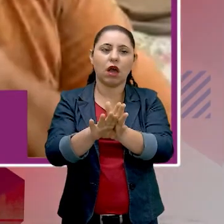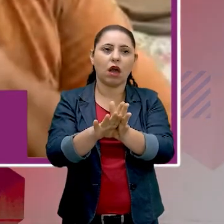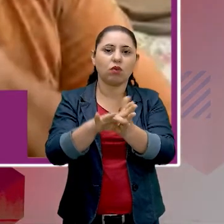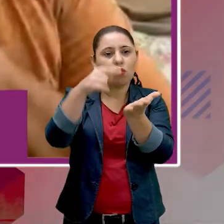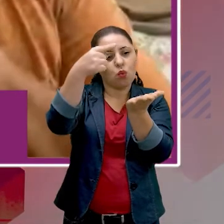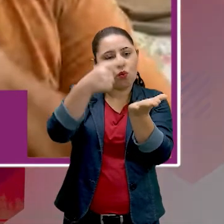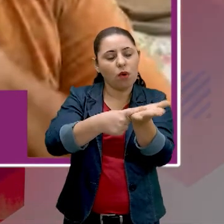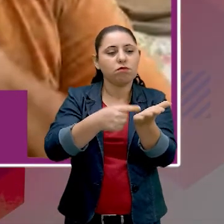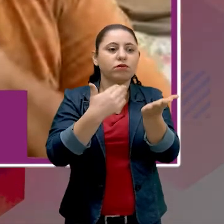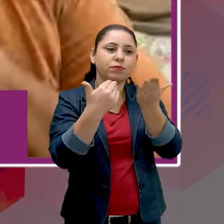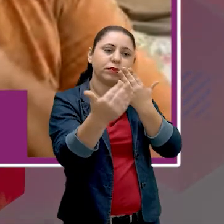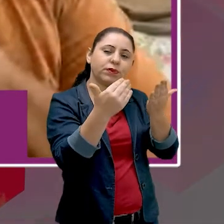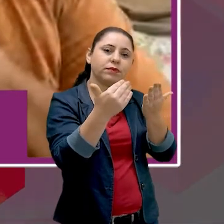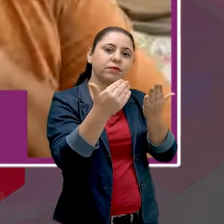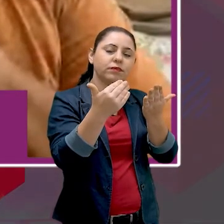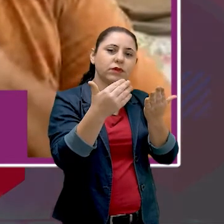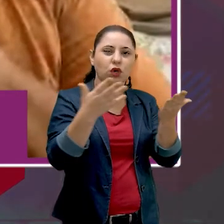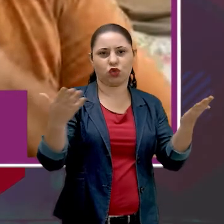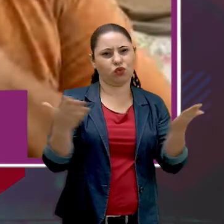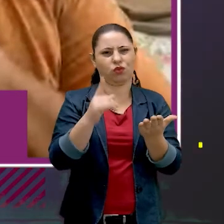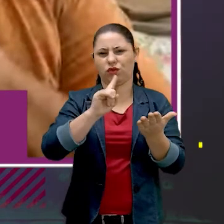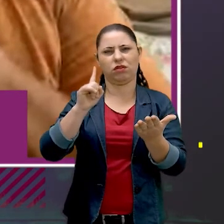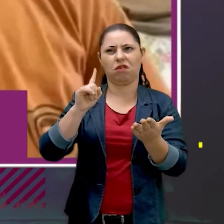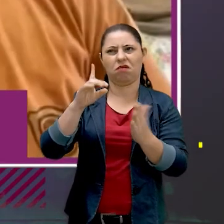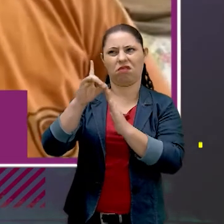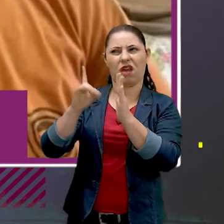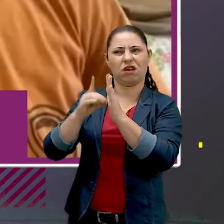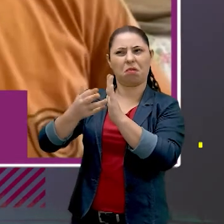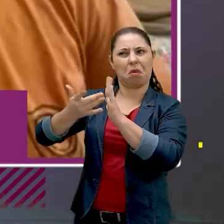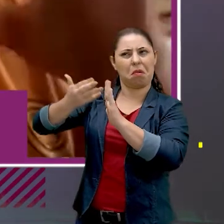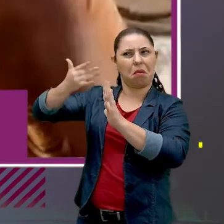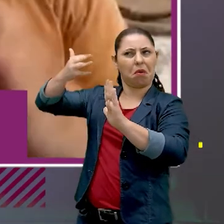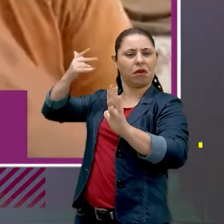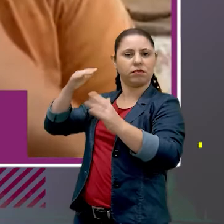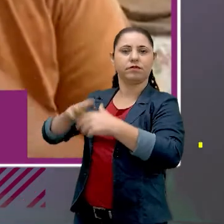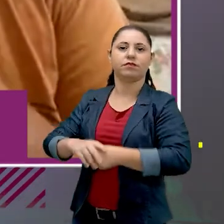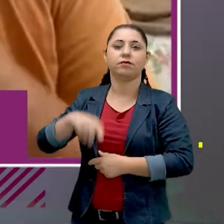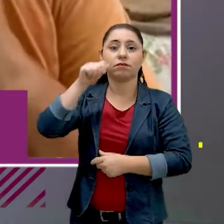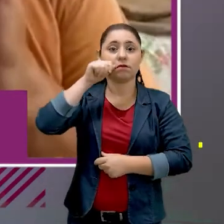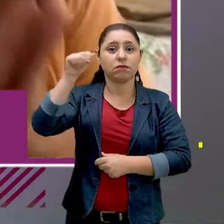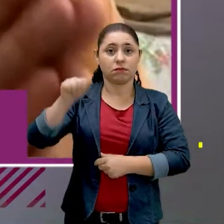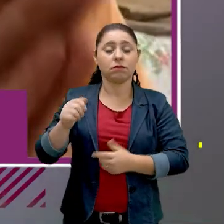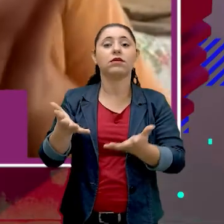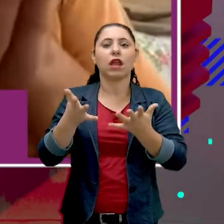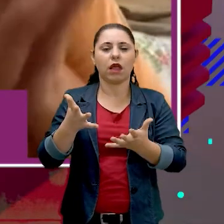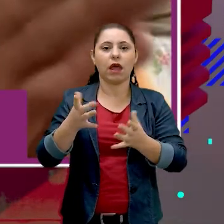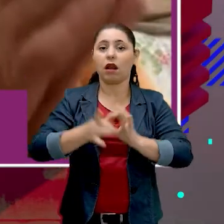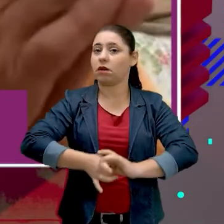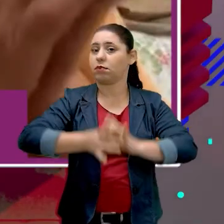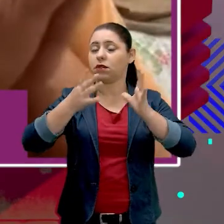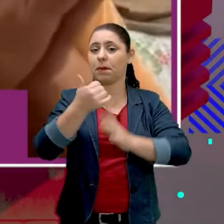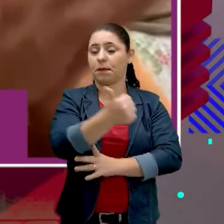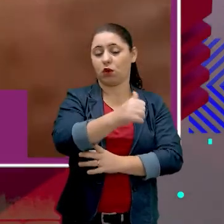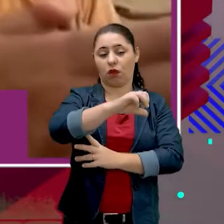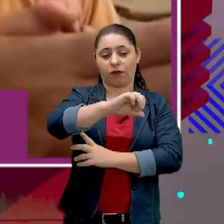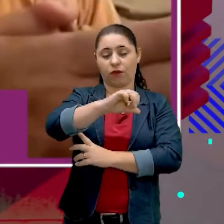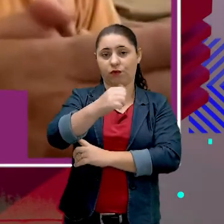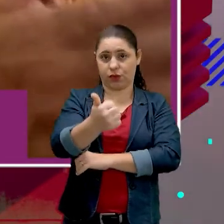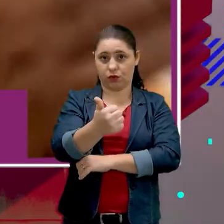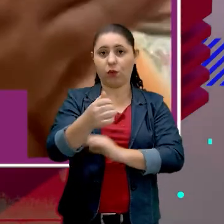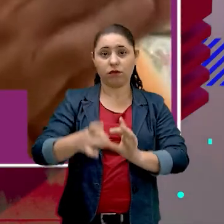mas isso não é de hoje, isso se arrasta ao longo de décadas, entendeu? A Ucrânia vai ter a sua autonomia em